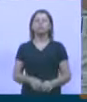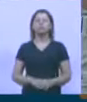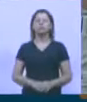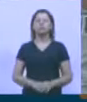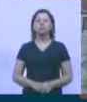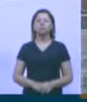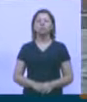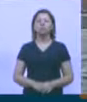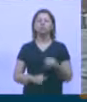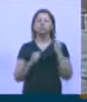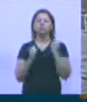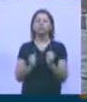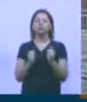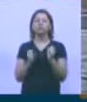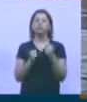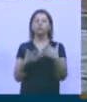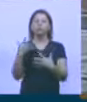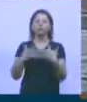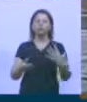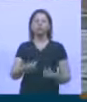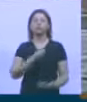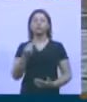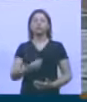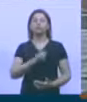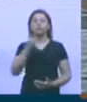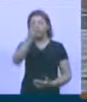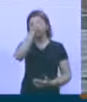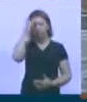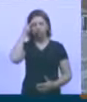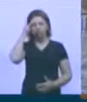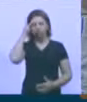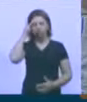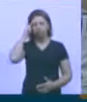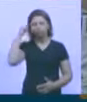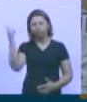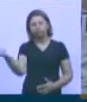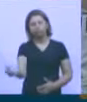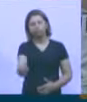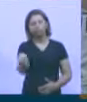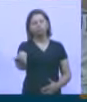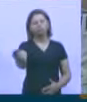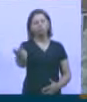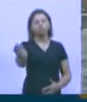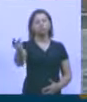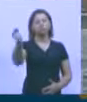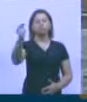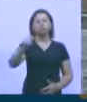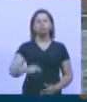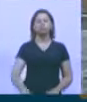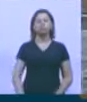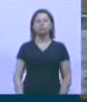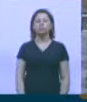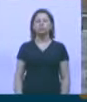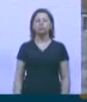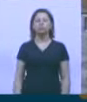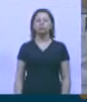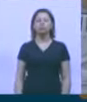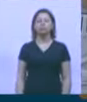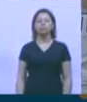through. Isso pode afetar a vida da pessoa por muito tempo. Suppose a person is